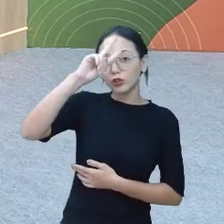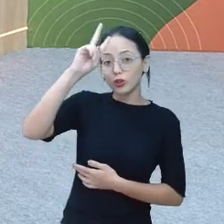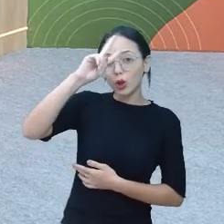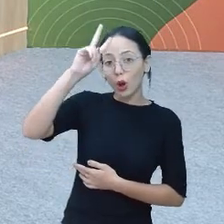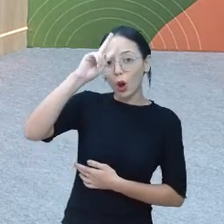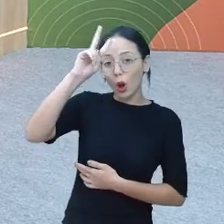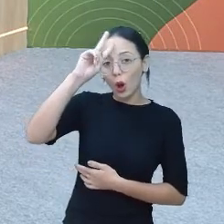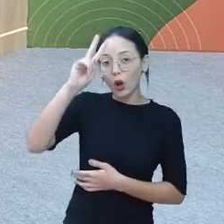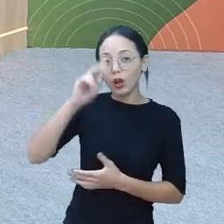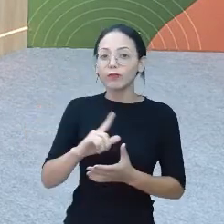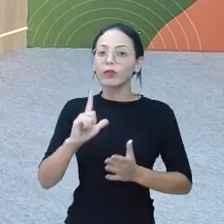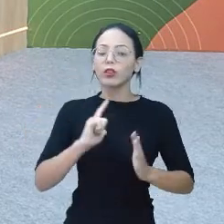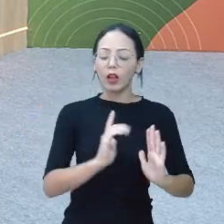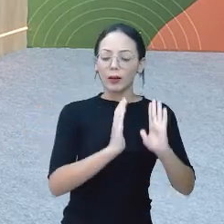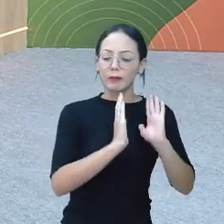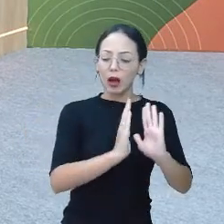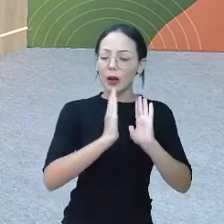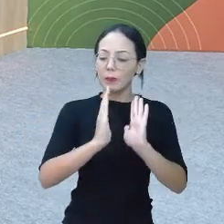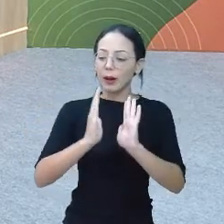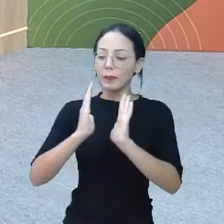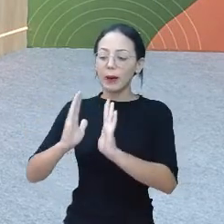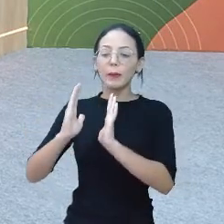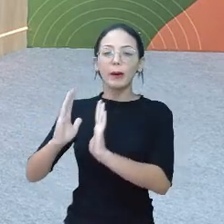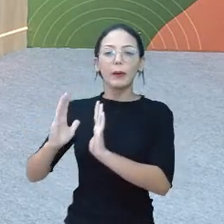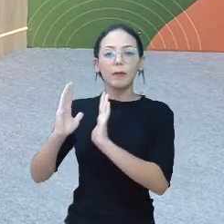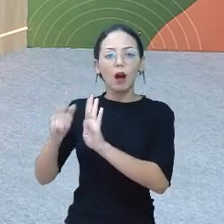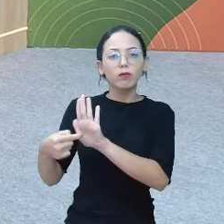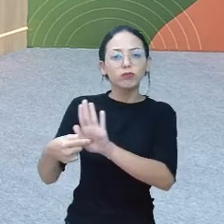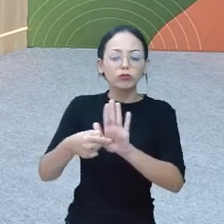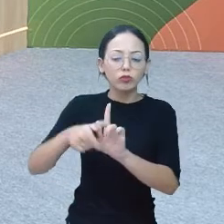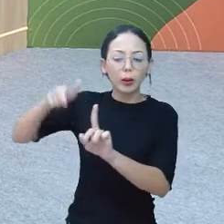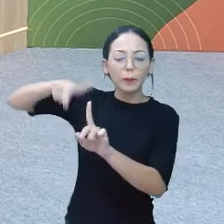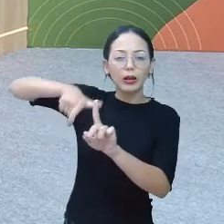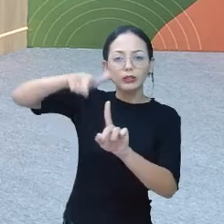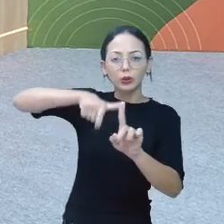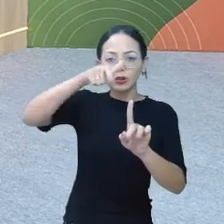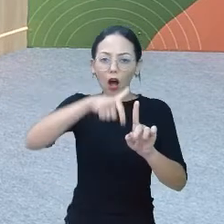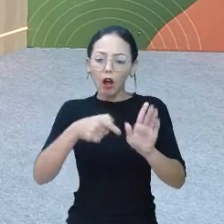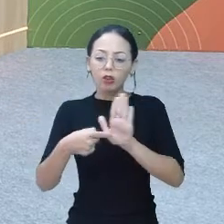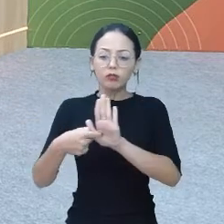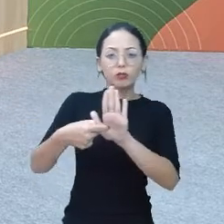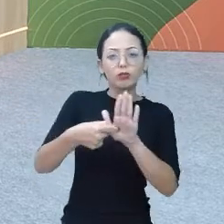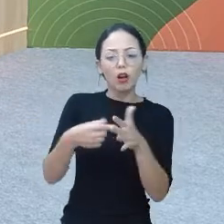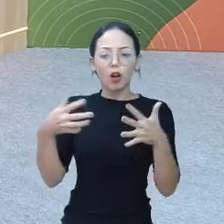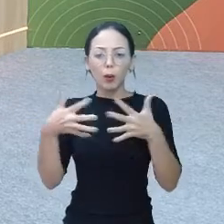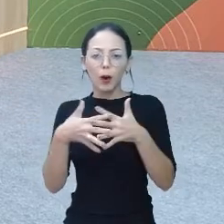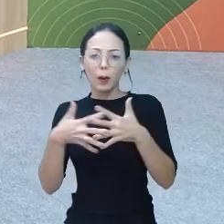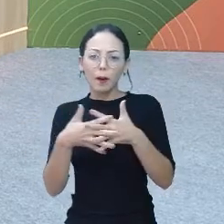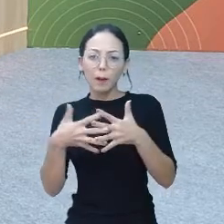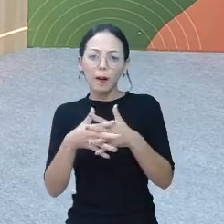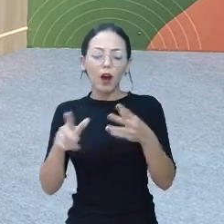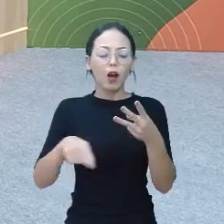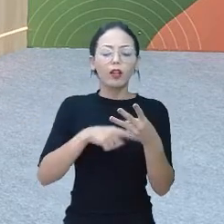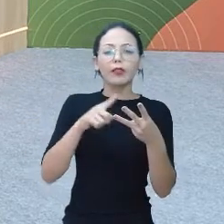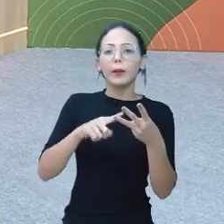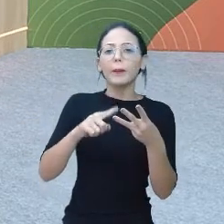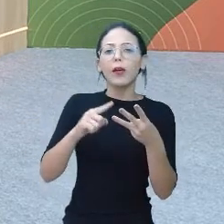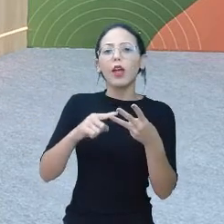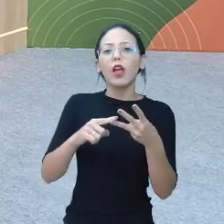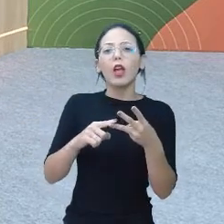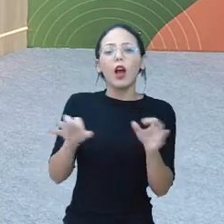certo? Com uma ordem cronológica, apresentando personagens, apresentando um conflito, um desfecho.